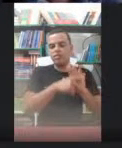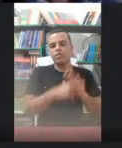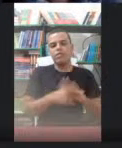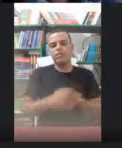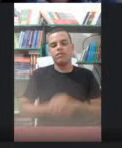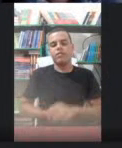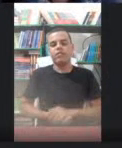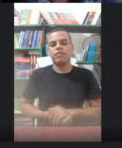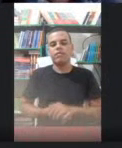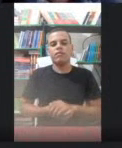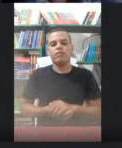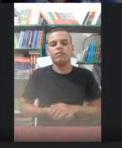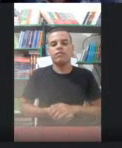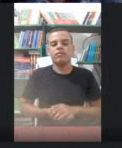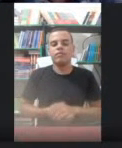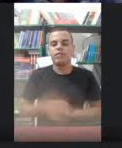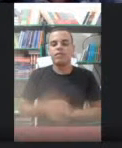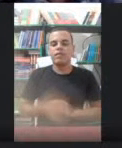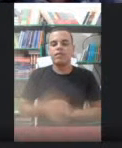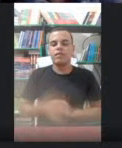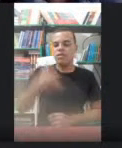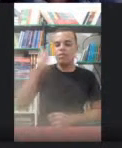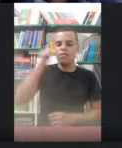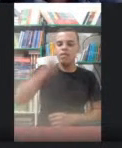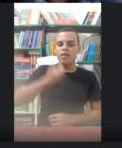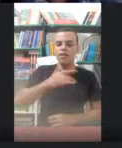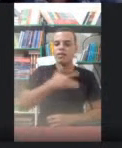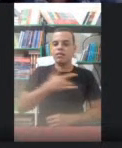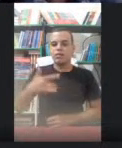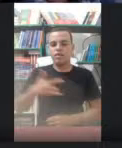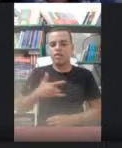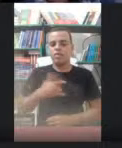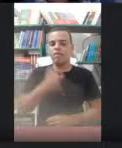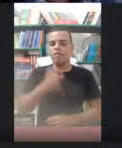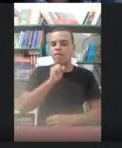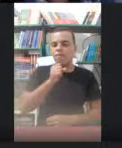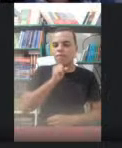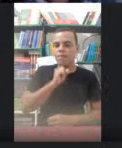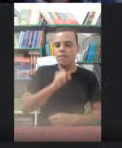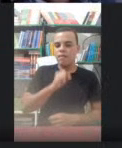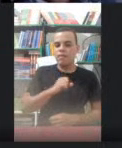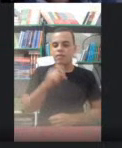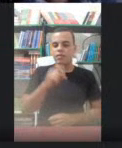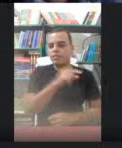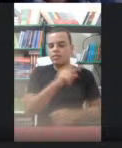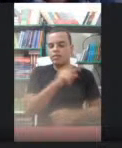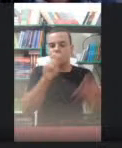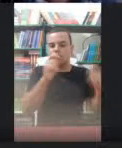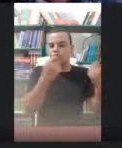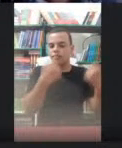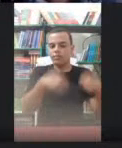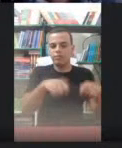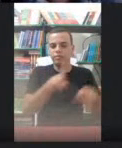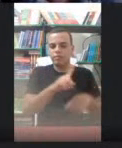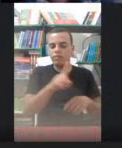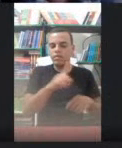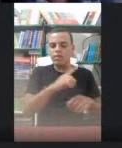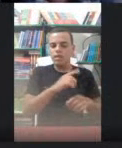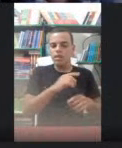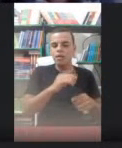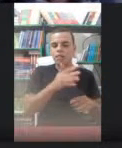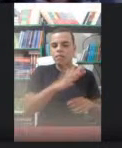como existe da saúde da mulher, da saúde da criança, do idoso, né? Isso não vincula um recurso, então boa parte assim do